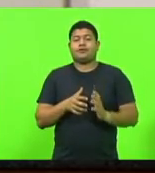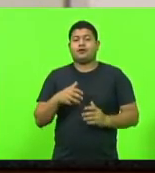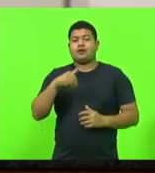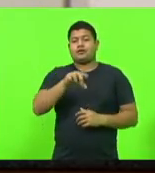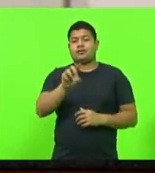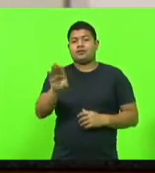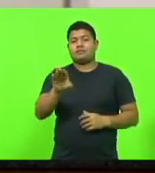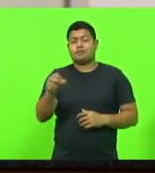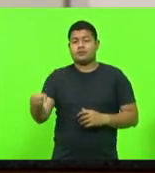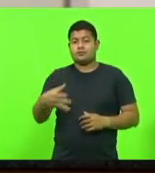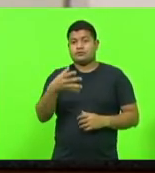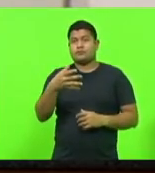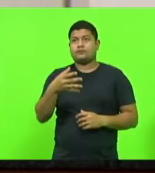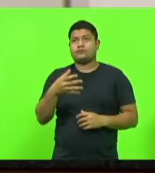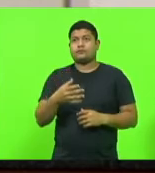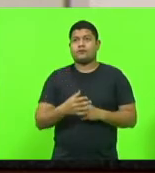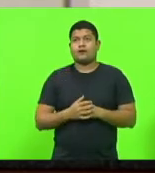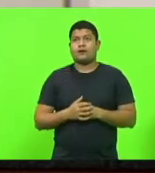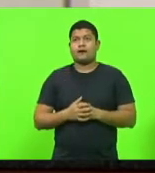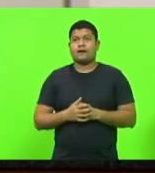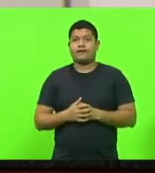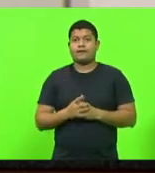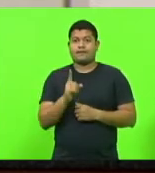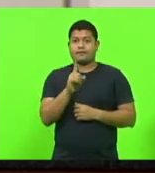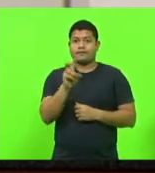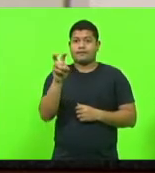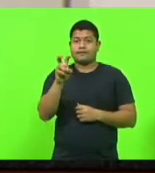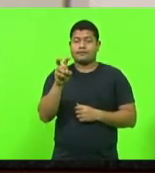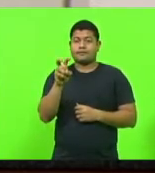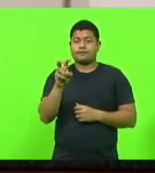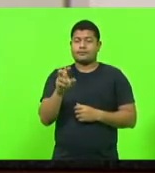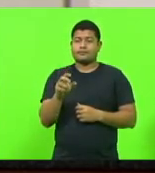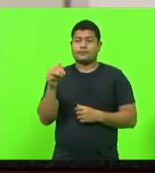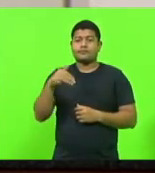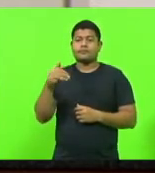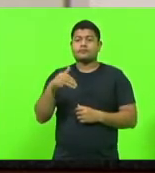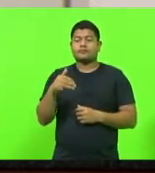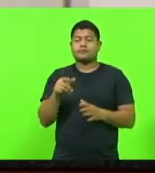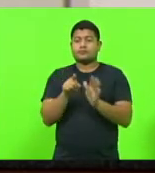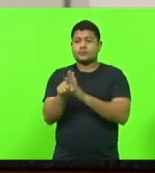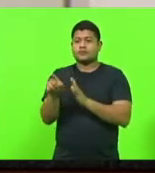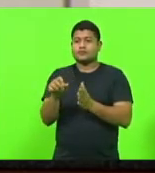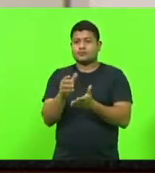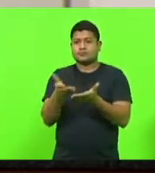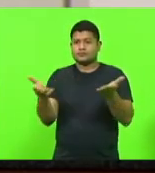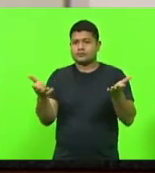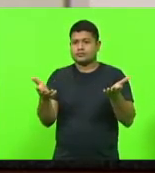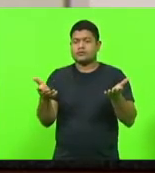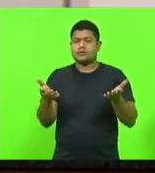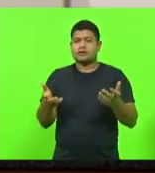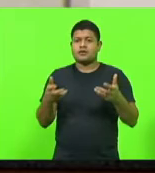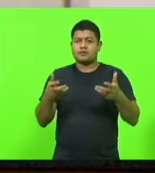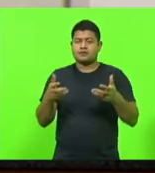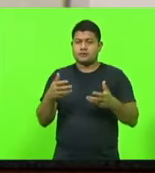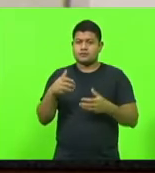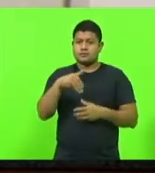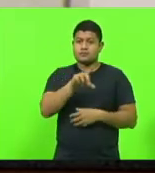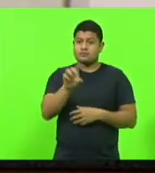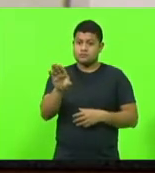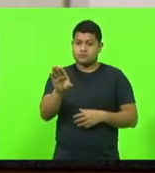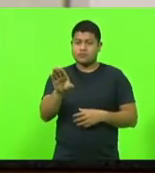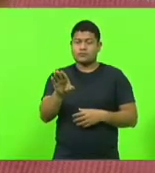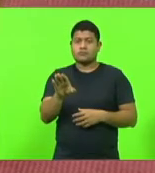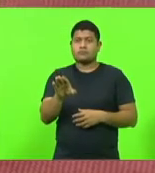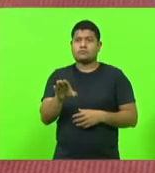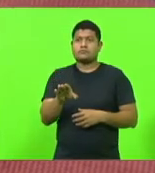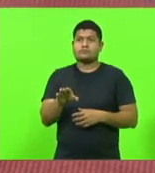Novo. Por 15 minutos, eu pergunto se os deputados aí do MDB farão uso da